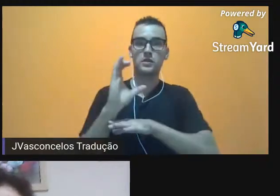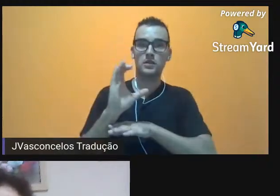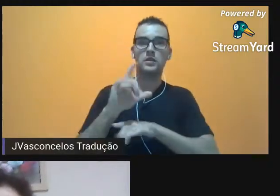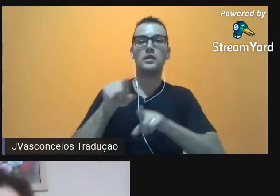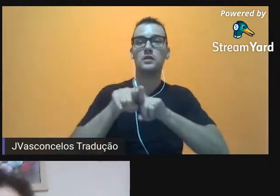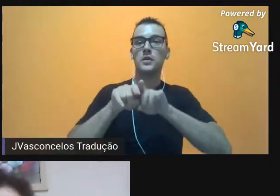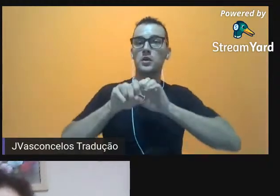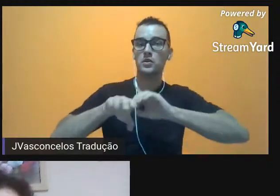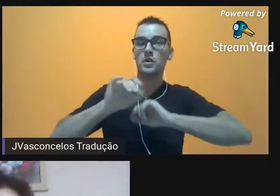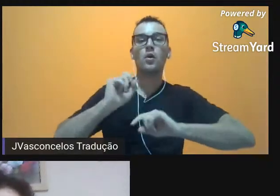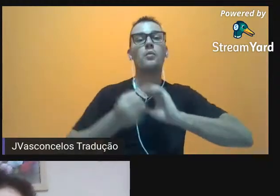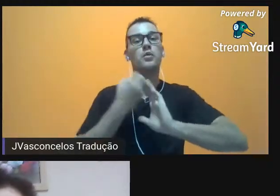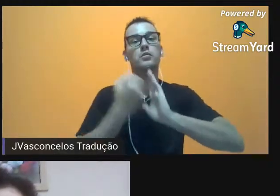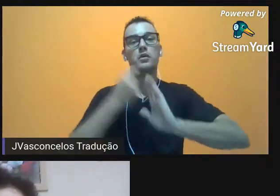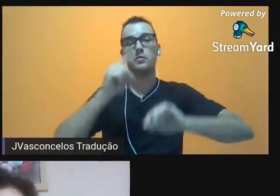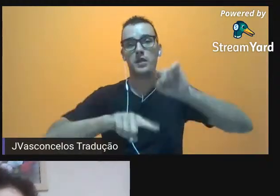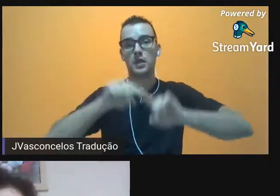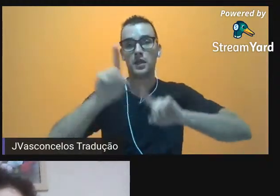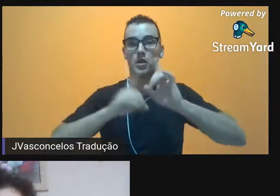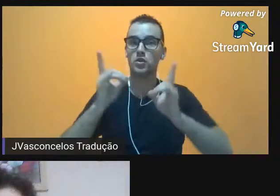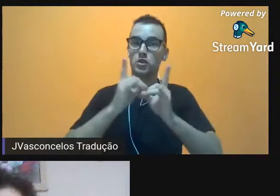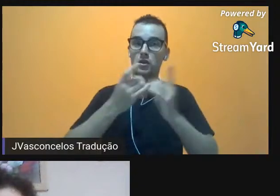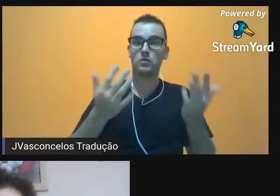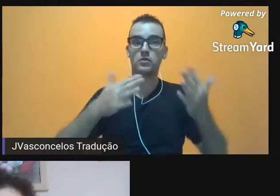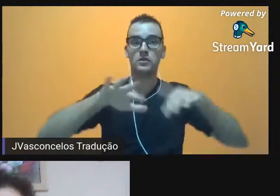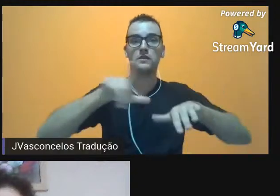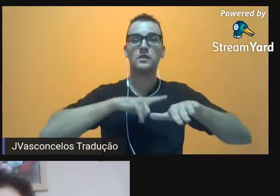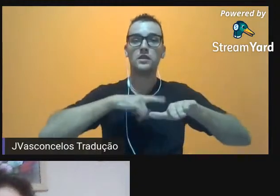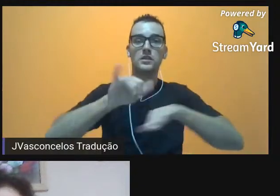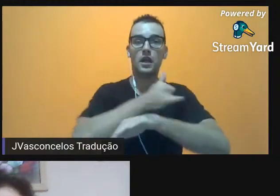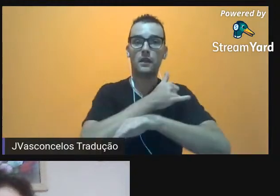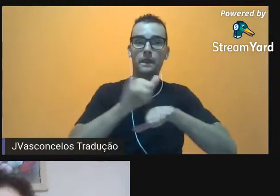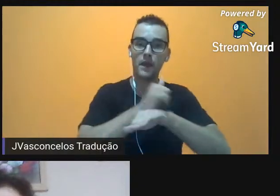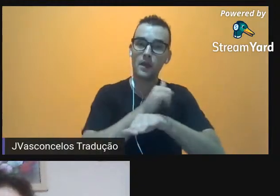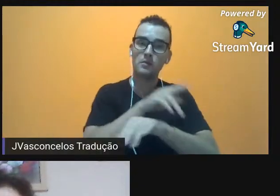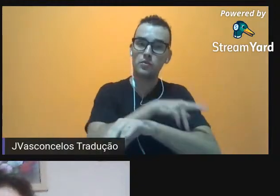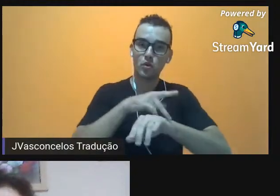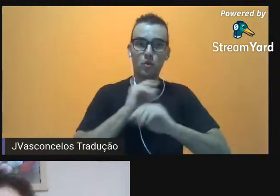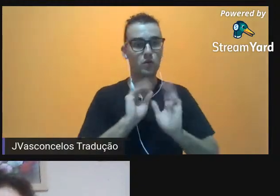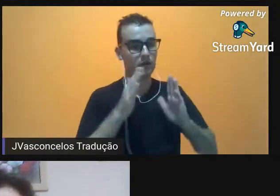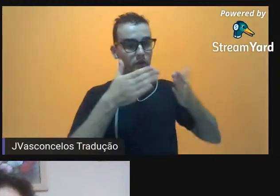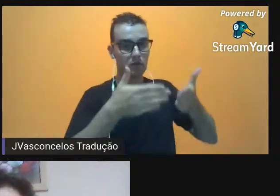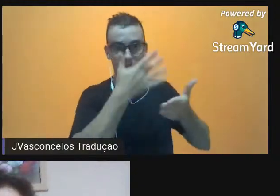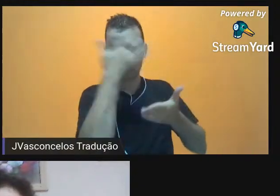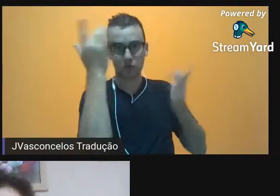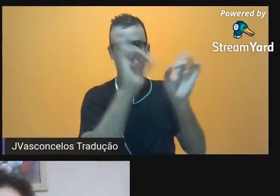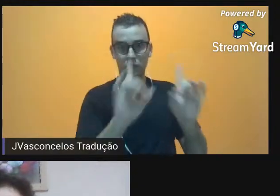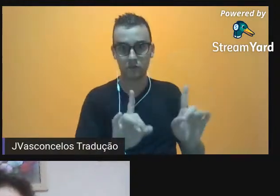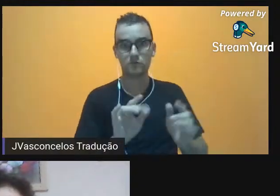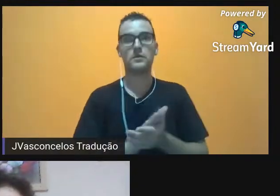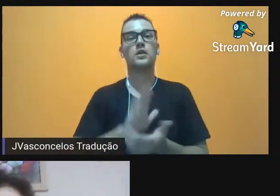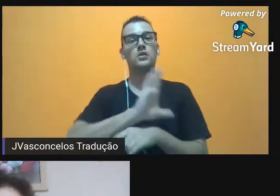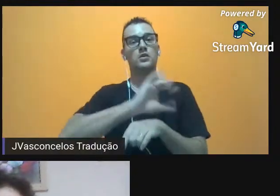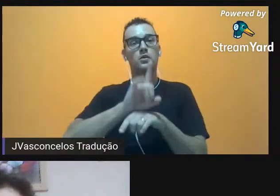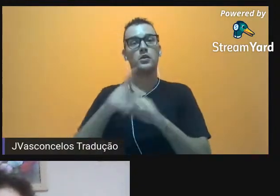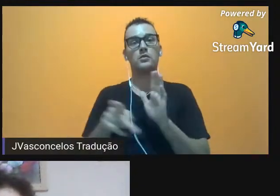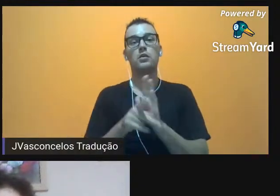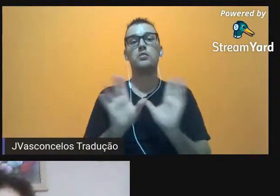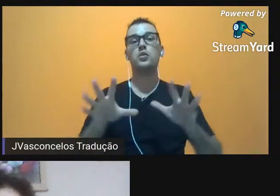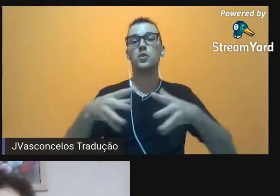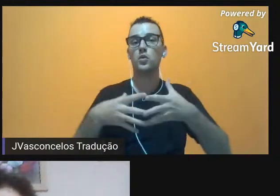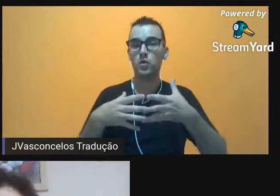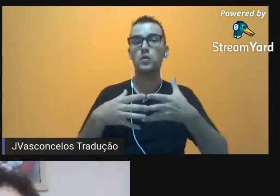didático inclusivo e estratégias pedagógicas para atendimento à pessoa com deficiência. É coordenadora do Grupo de Estudos